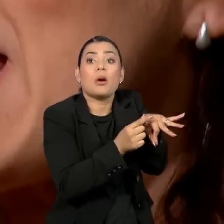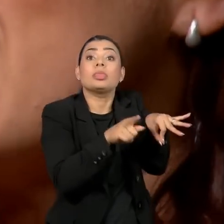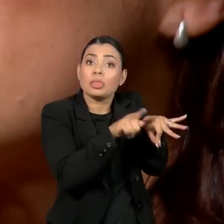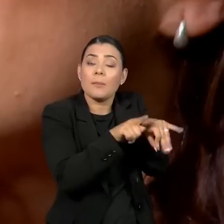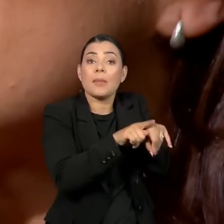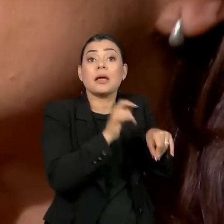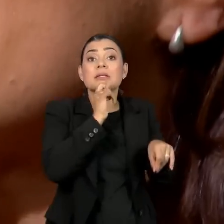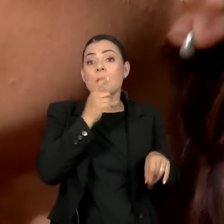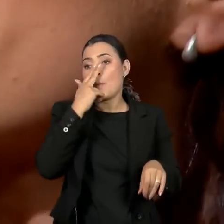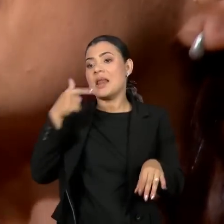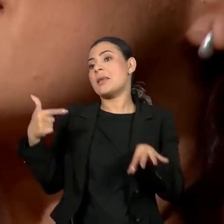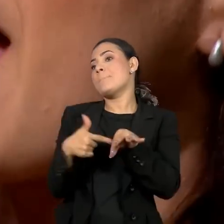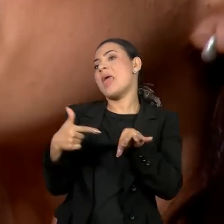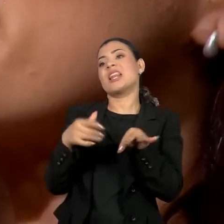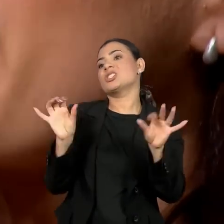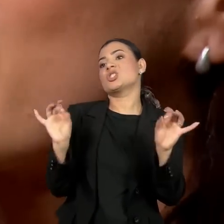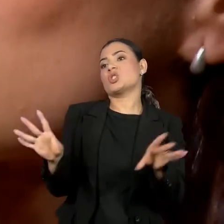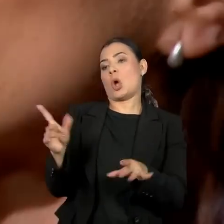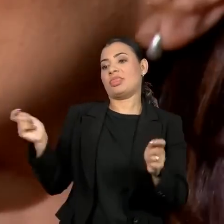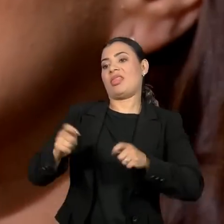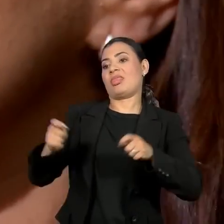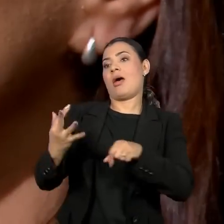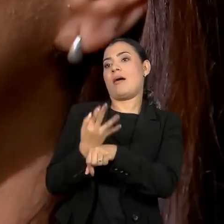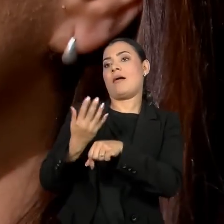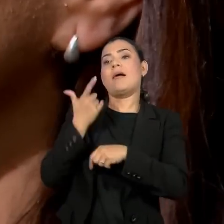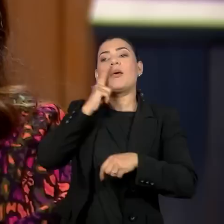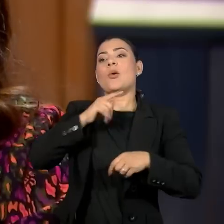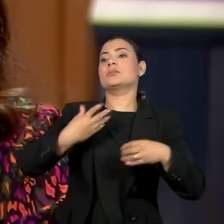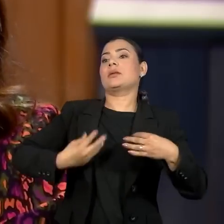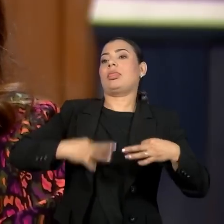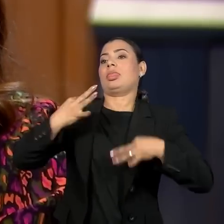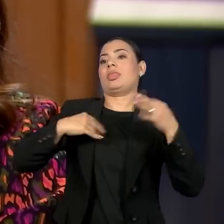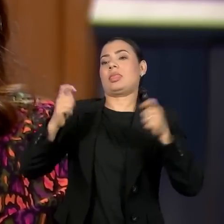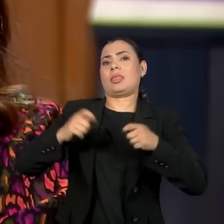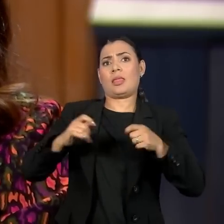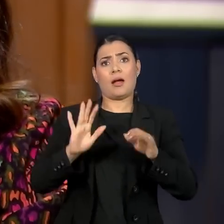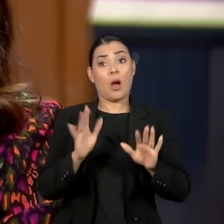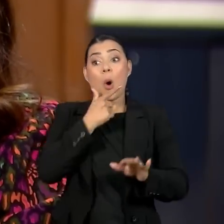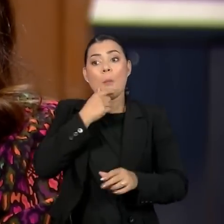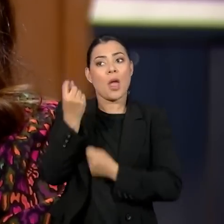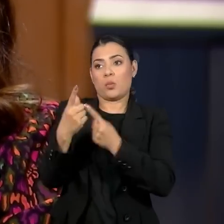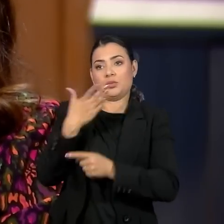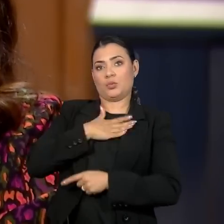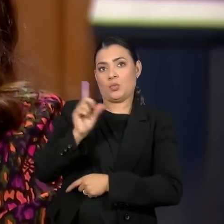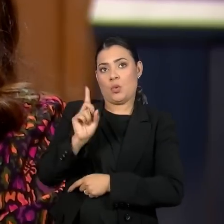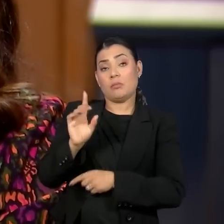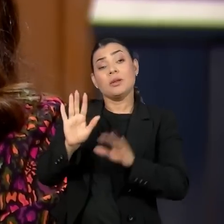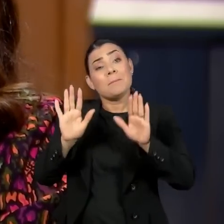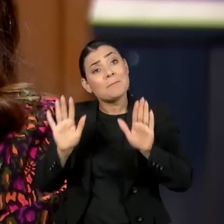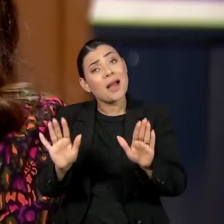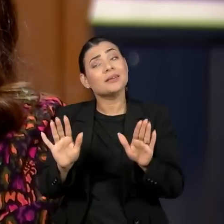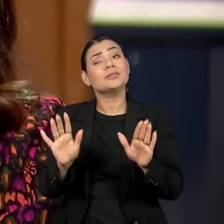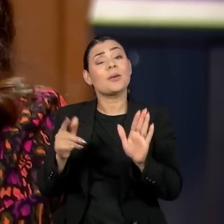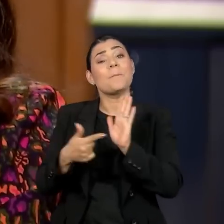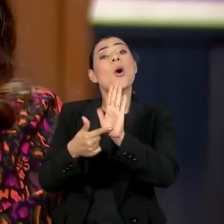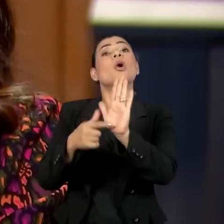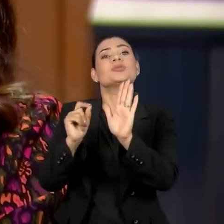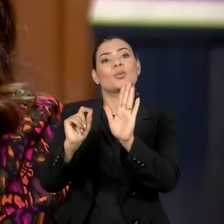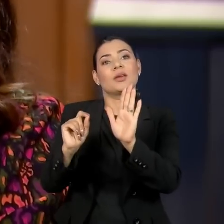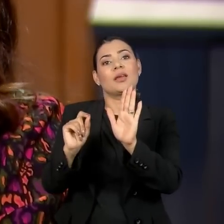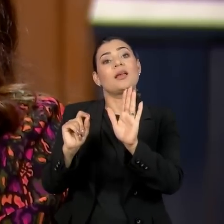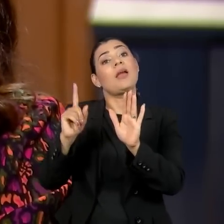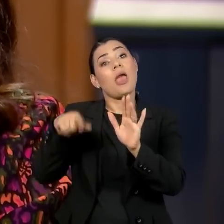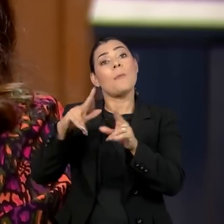meu pênis devo bastar para o seu prazer, né? Então, assim, isso diz muito, acho que, dessa